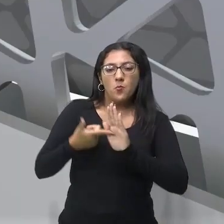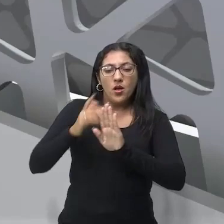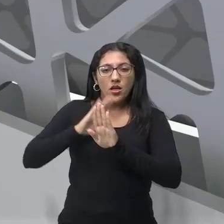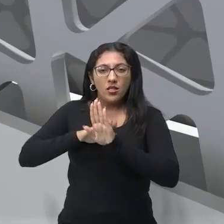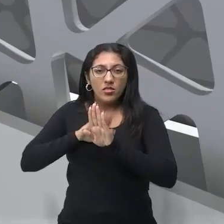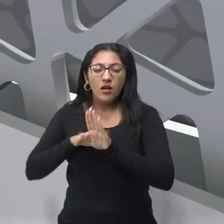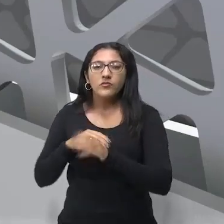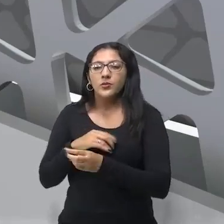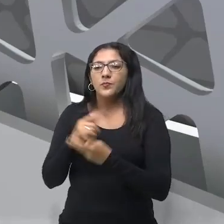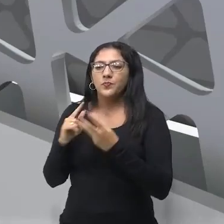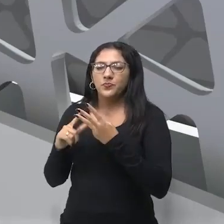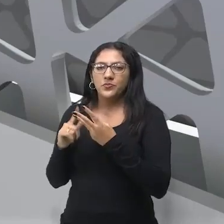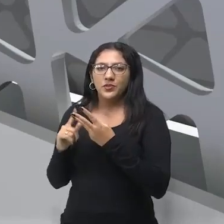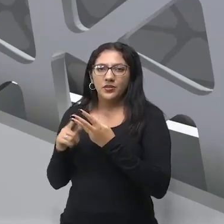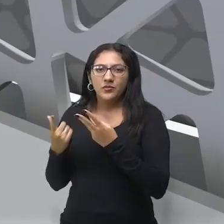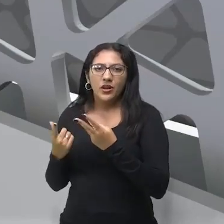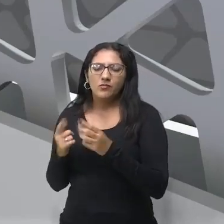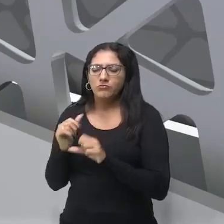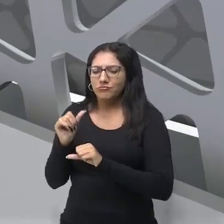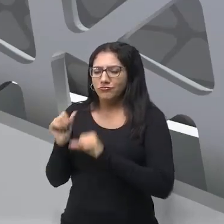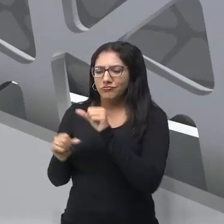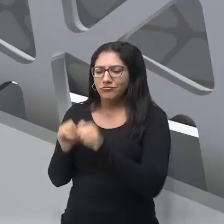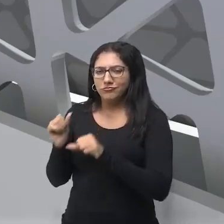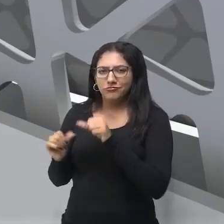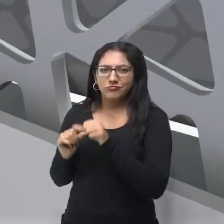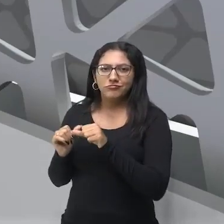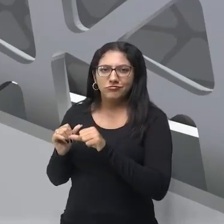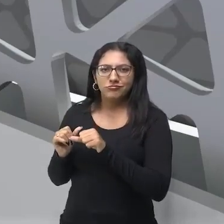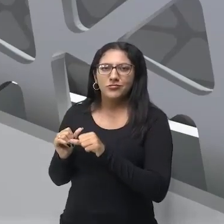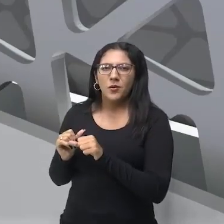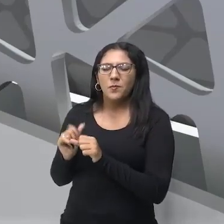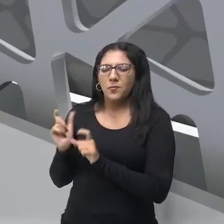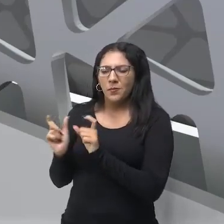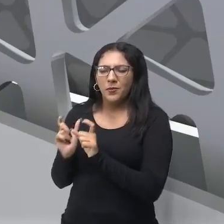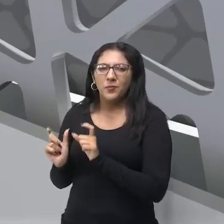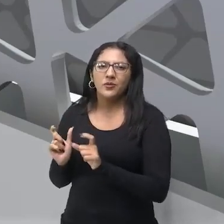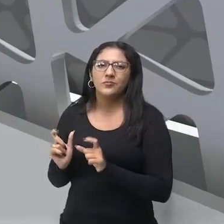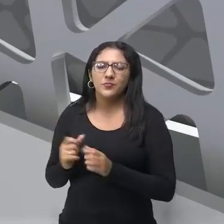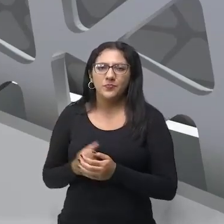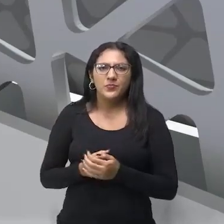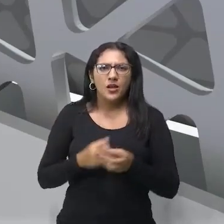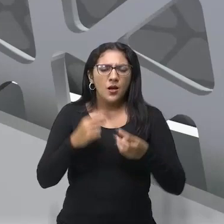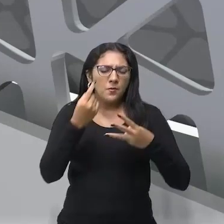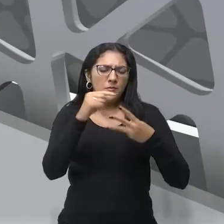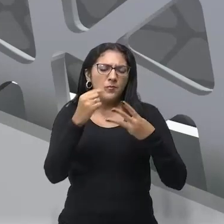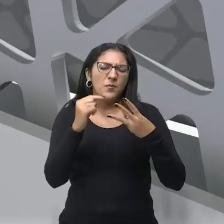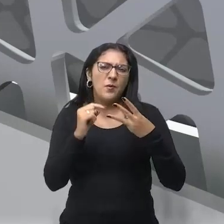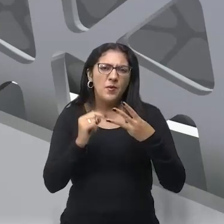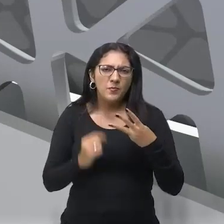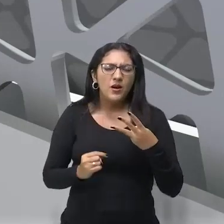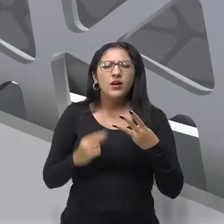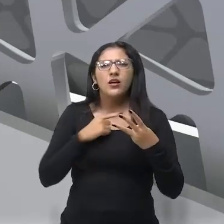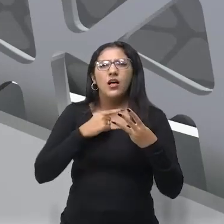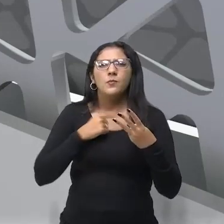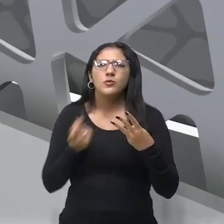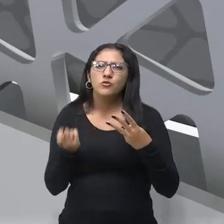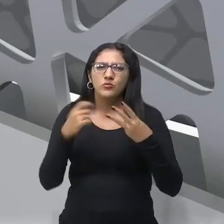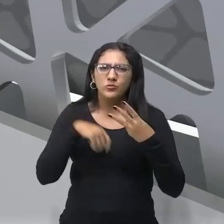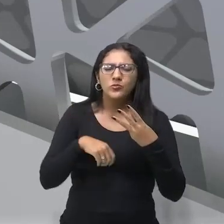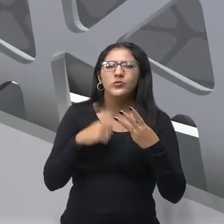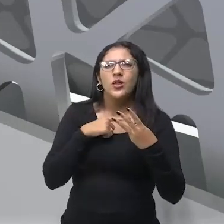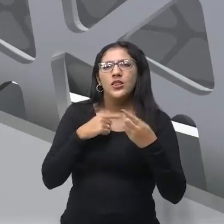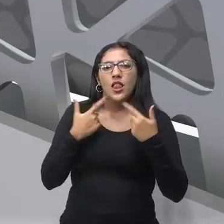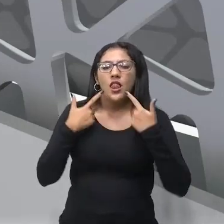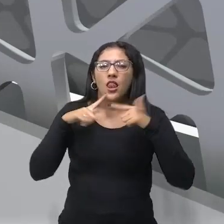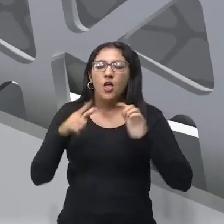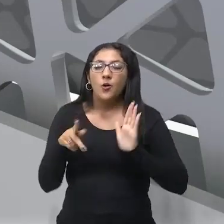comparação, metáfora e prosopopeia, ou personificação. E essas três maneiras de